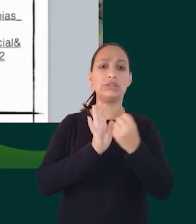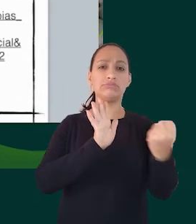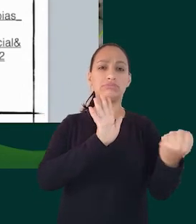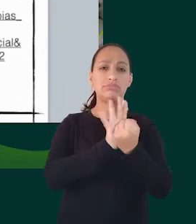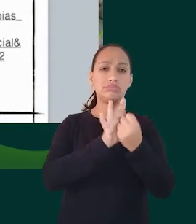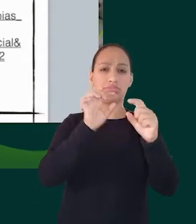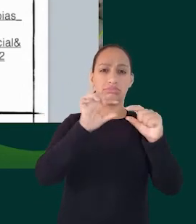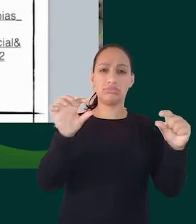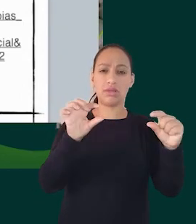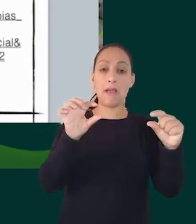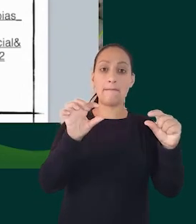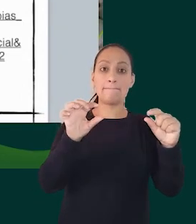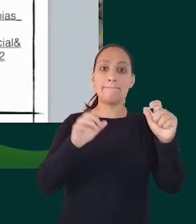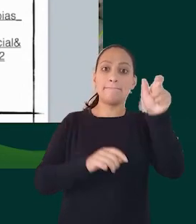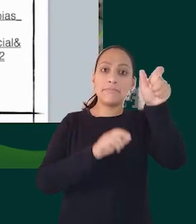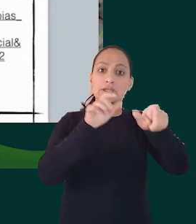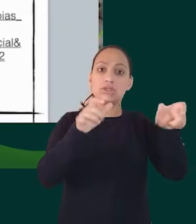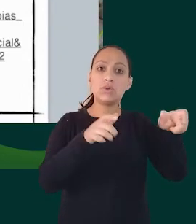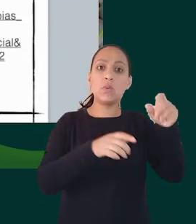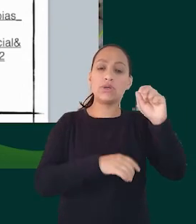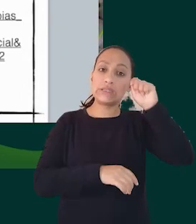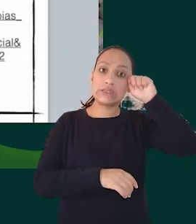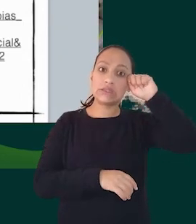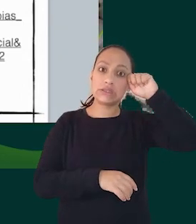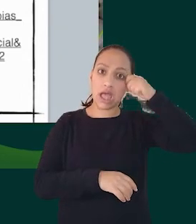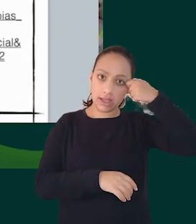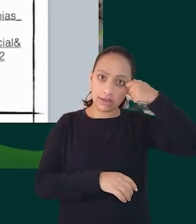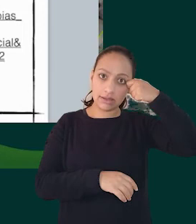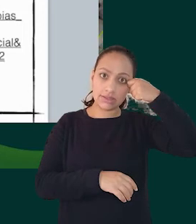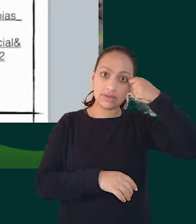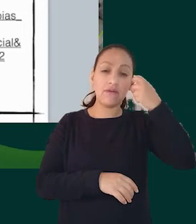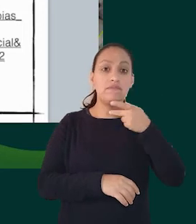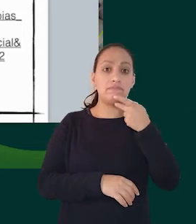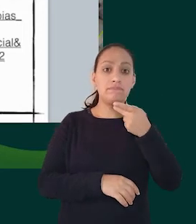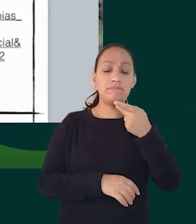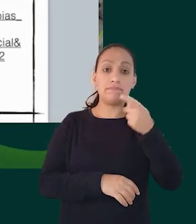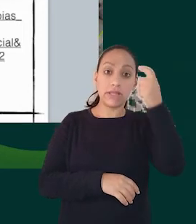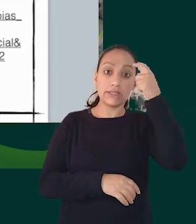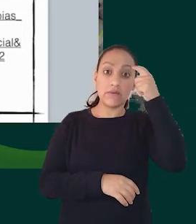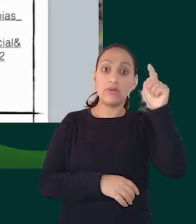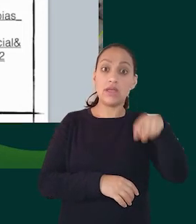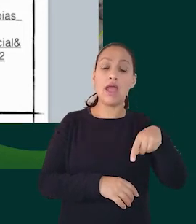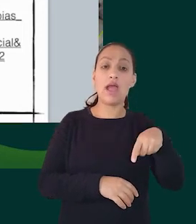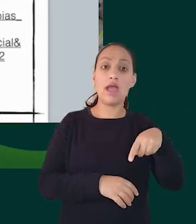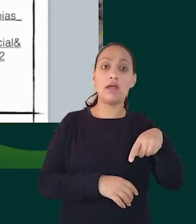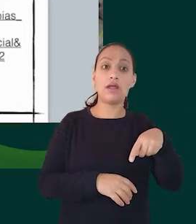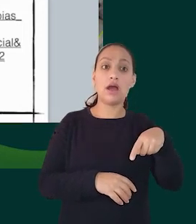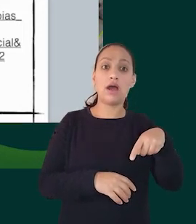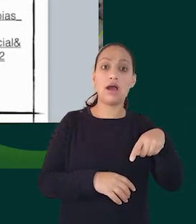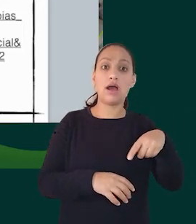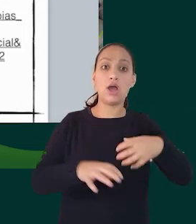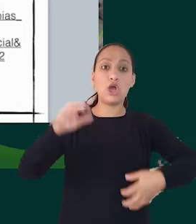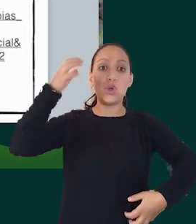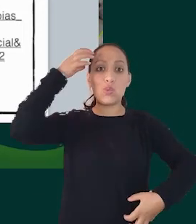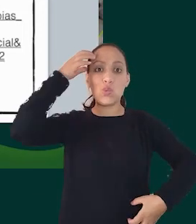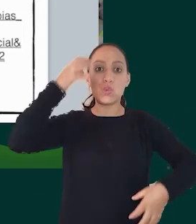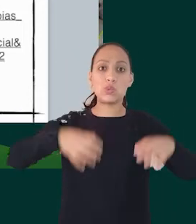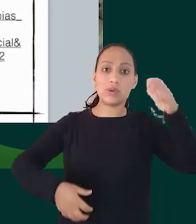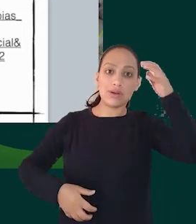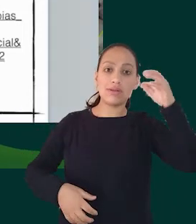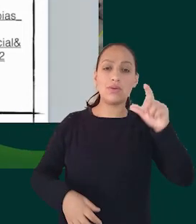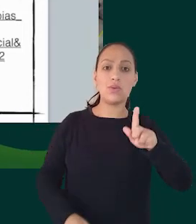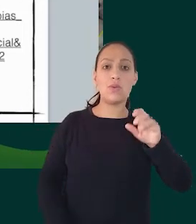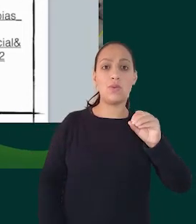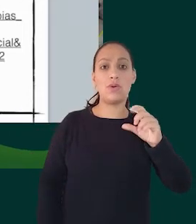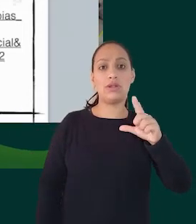gorilas. Né? Essa bizarrice. Pois a aprendizagem não era capaz de distinguir a pele